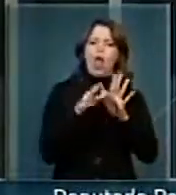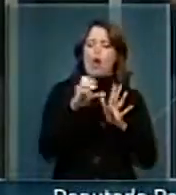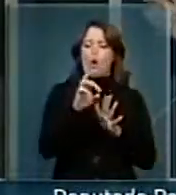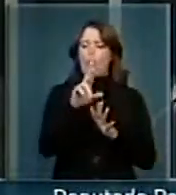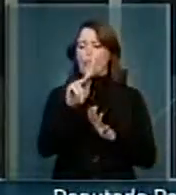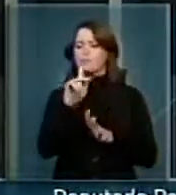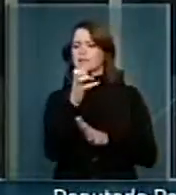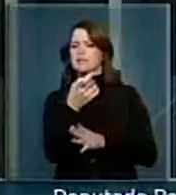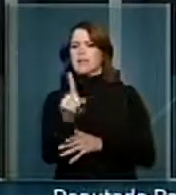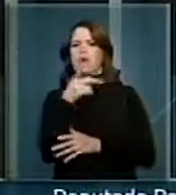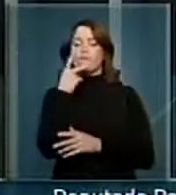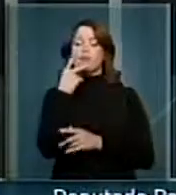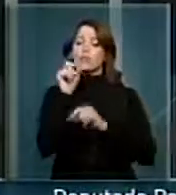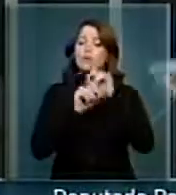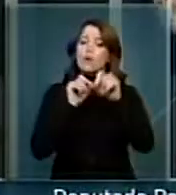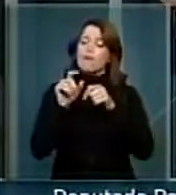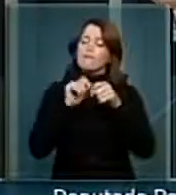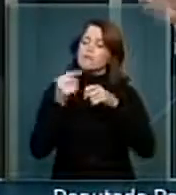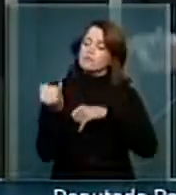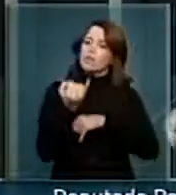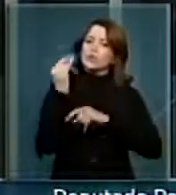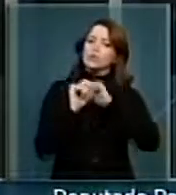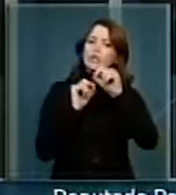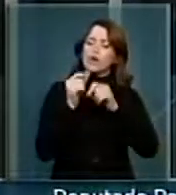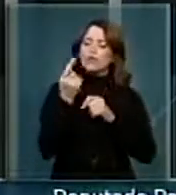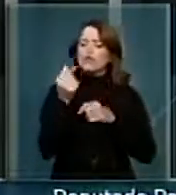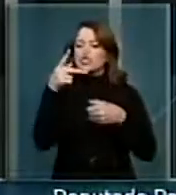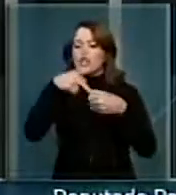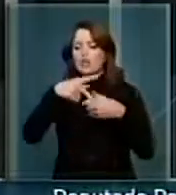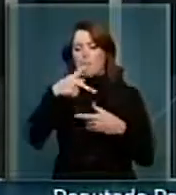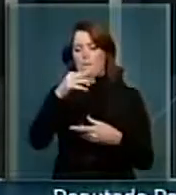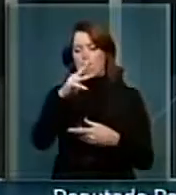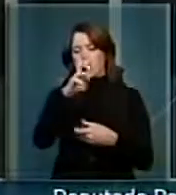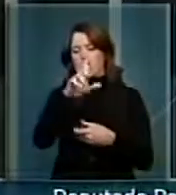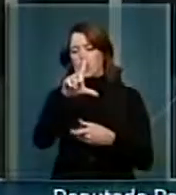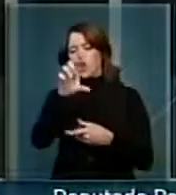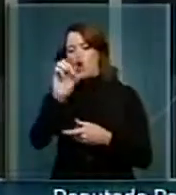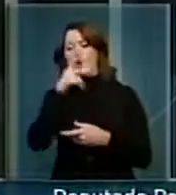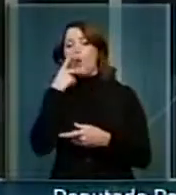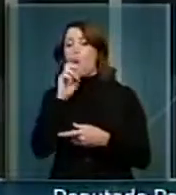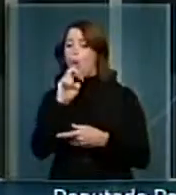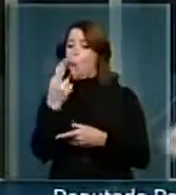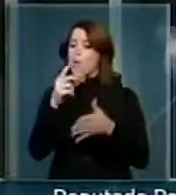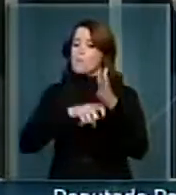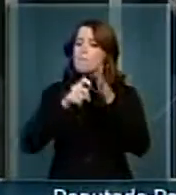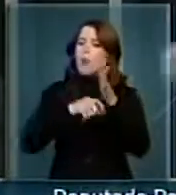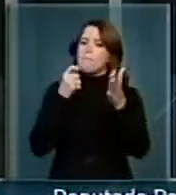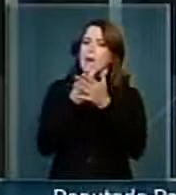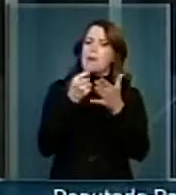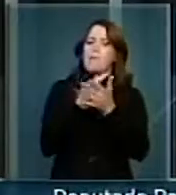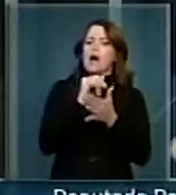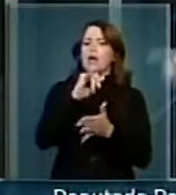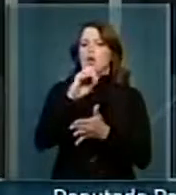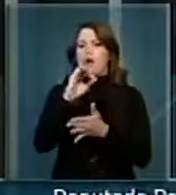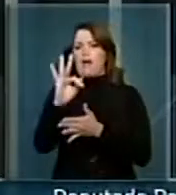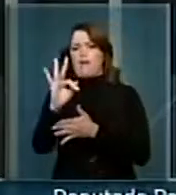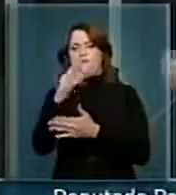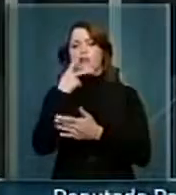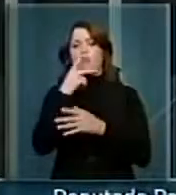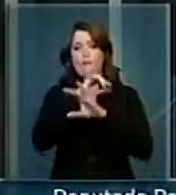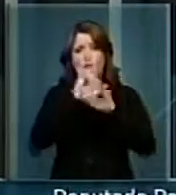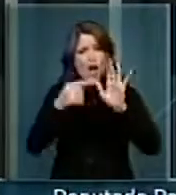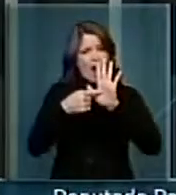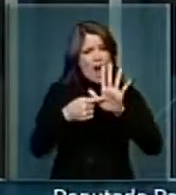quando nada, fazendo-se valer, quem sabe, dos royalties ou dos impostos acumulados com o IOF. E aqui trago um